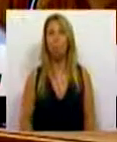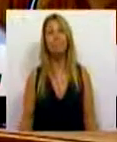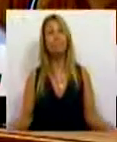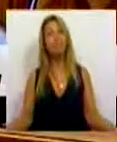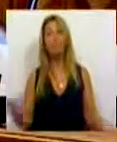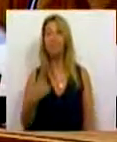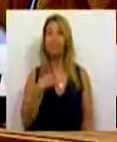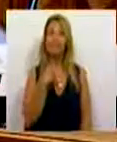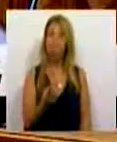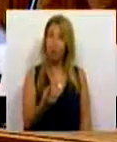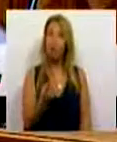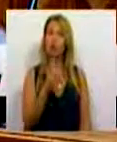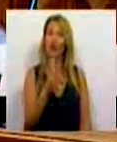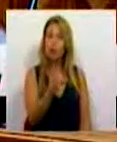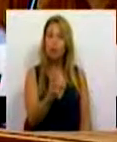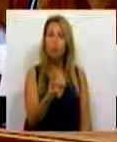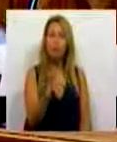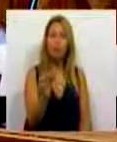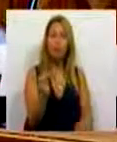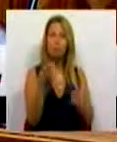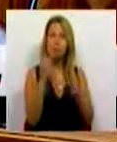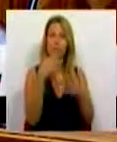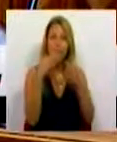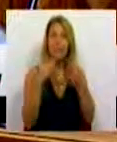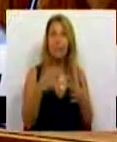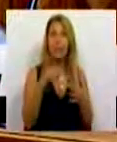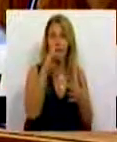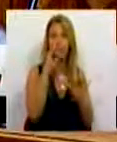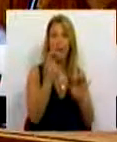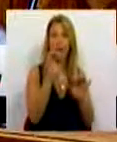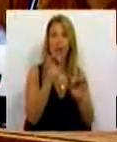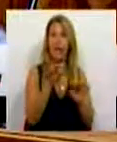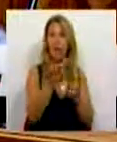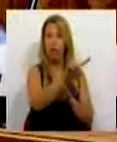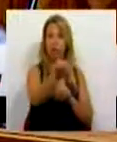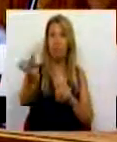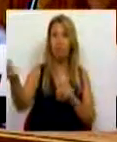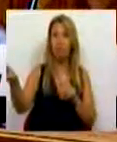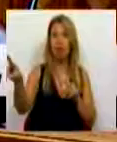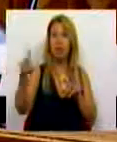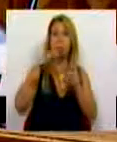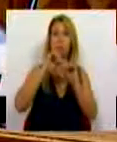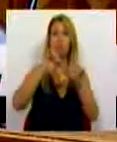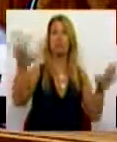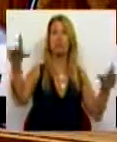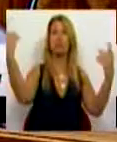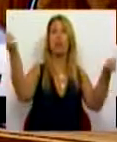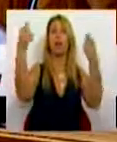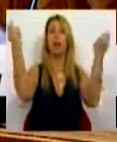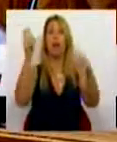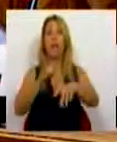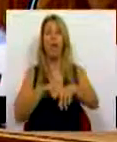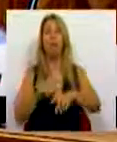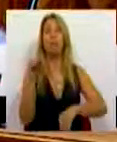será seguramente a mentira que vocês propagandearam por altura das